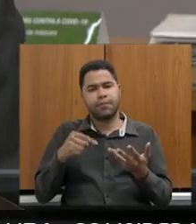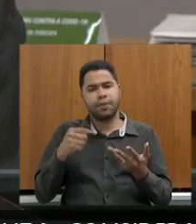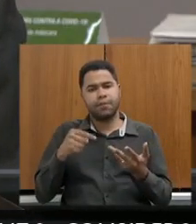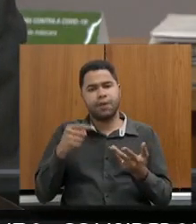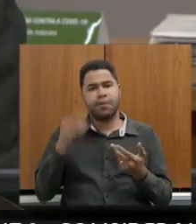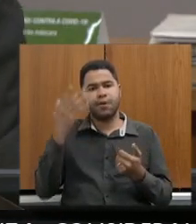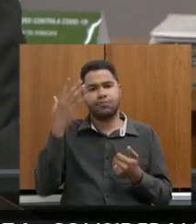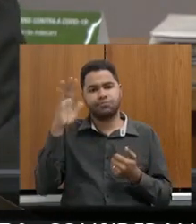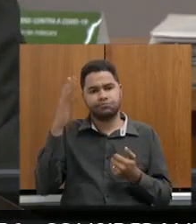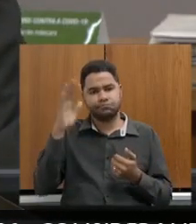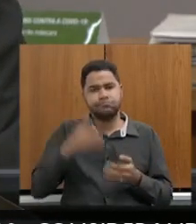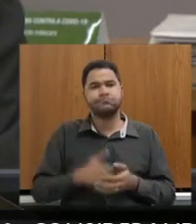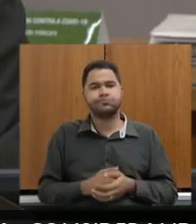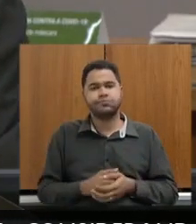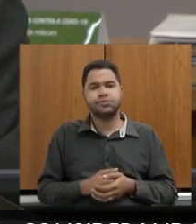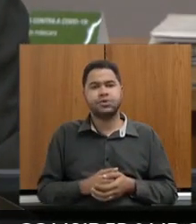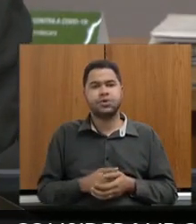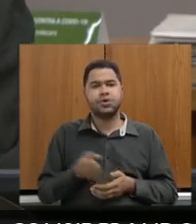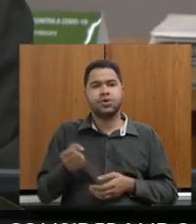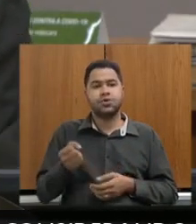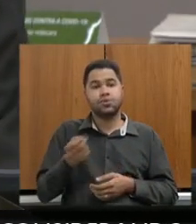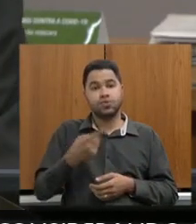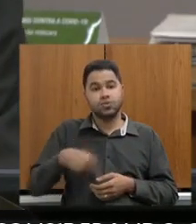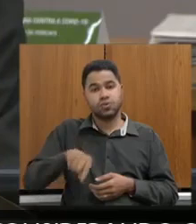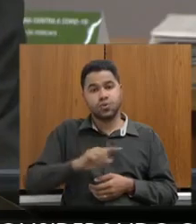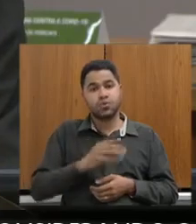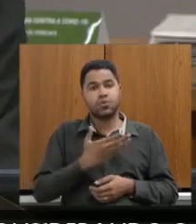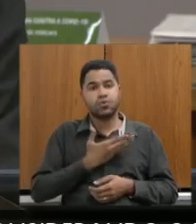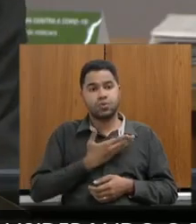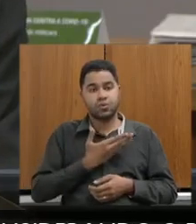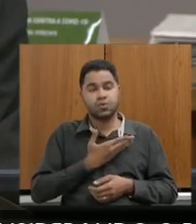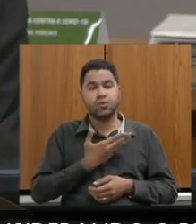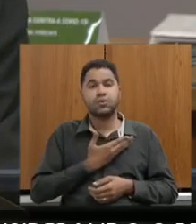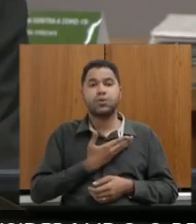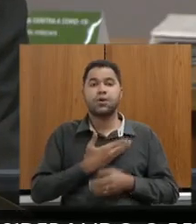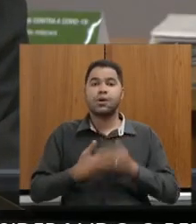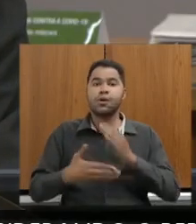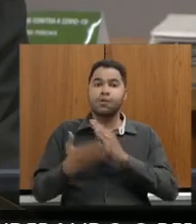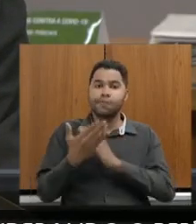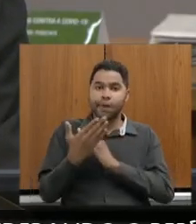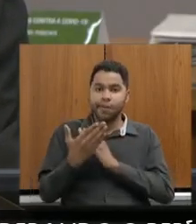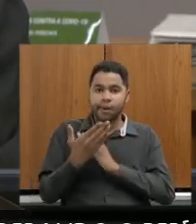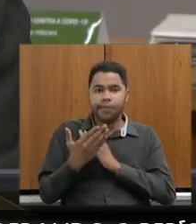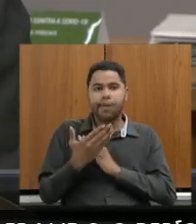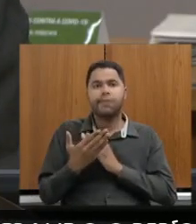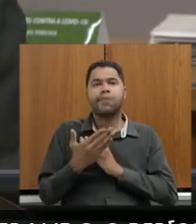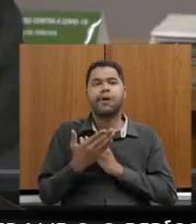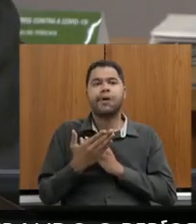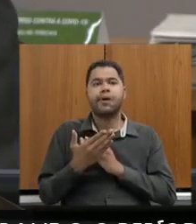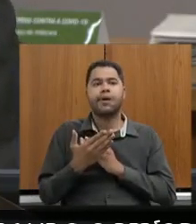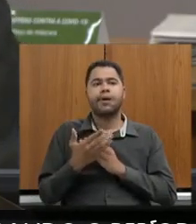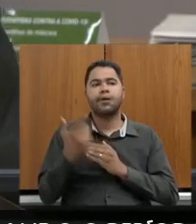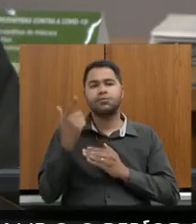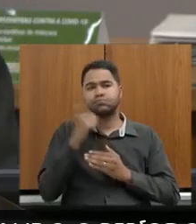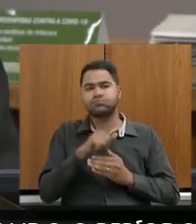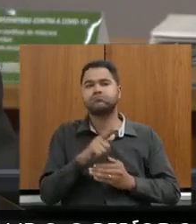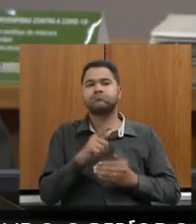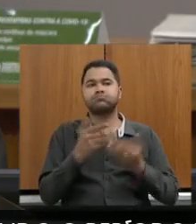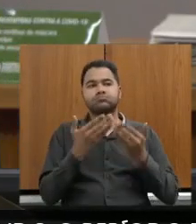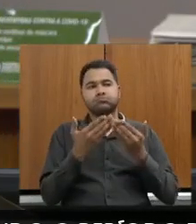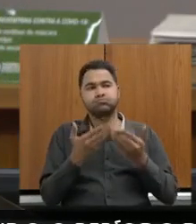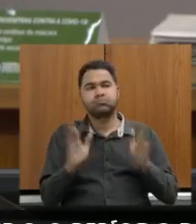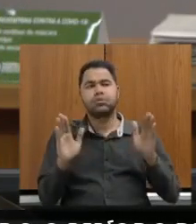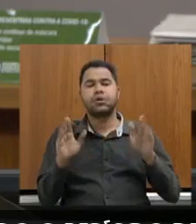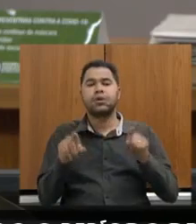parabenizar muito esses nossos colegas que nos ajudam a abrir as portas e